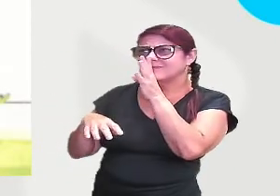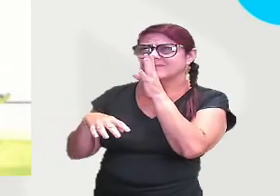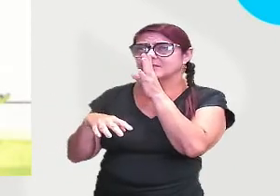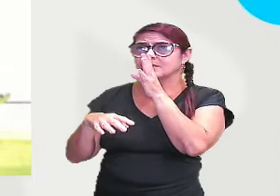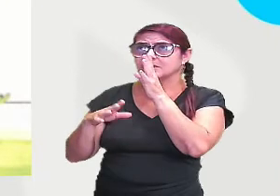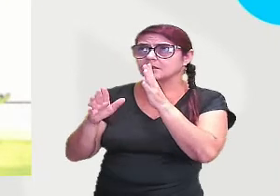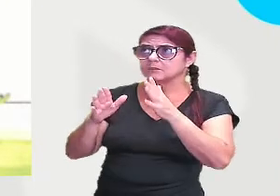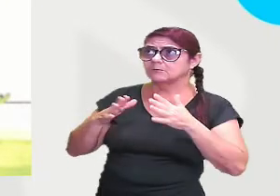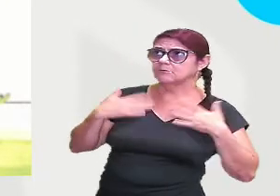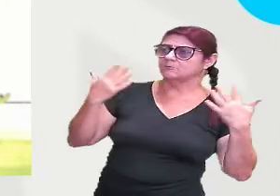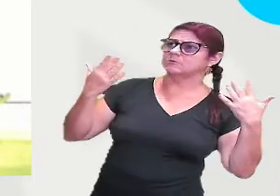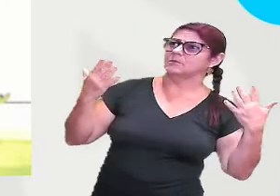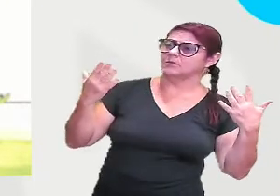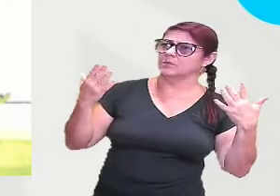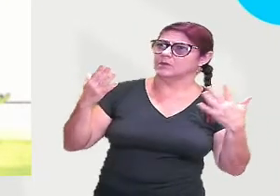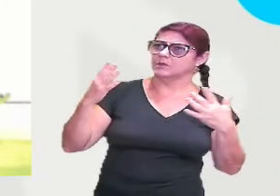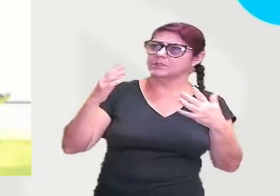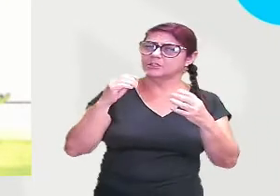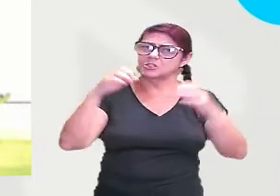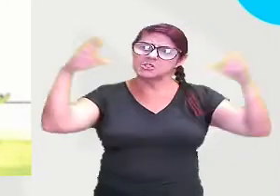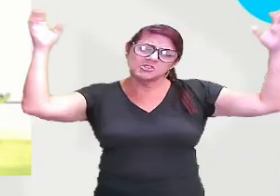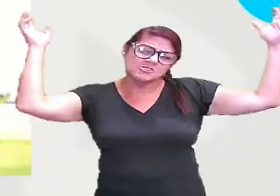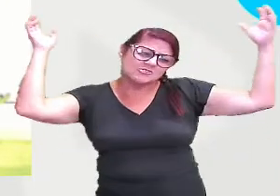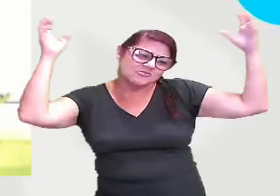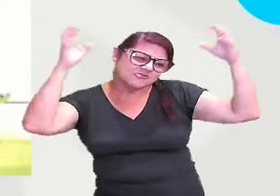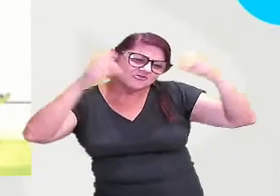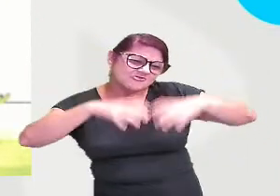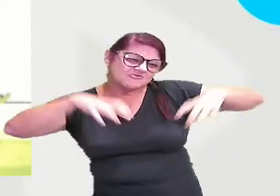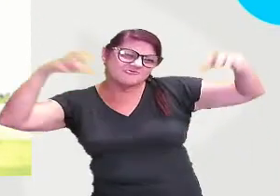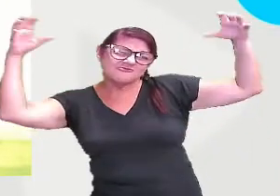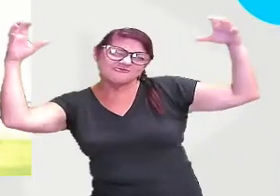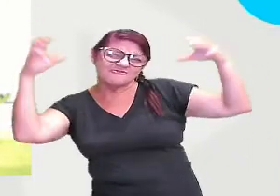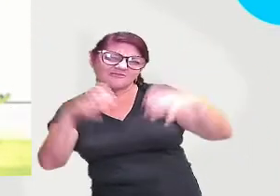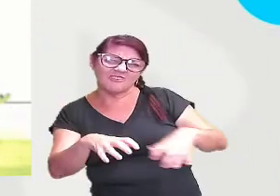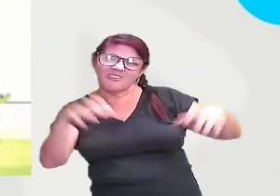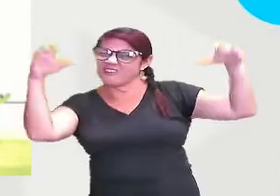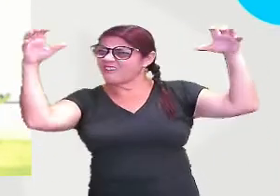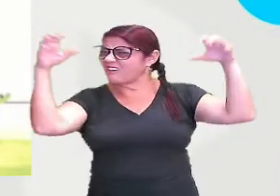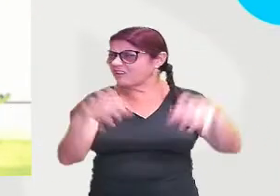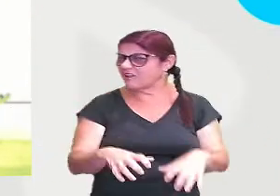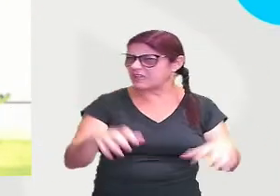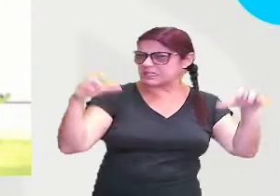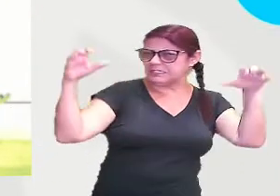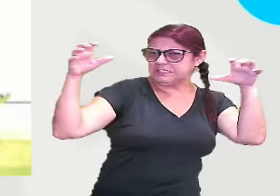De repente, caiu uma chuva muito forte.